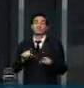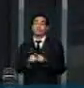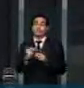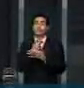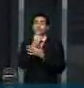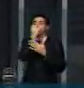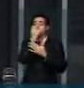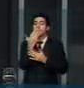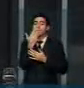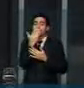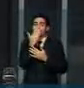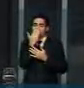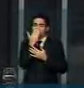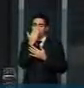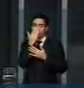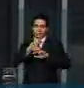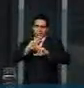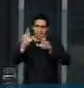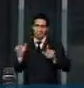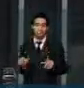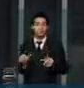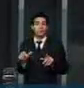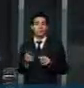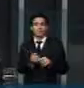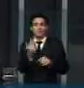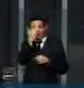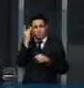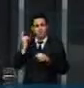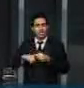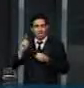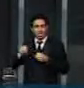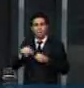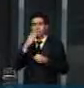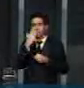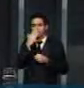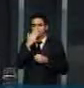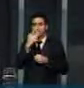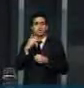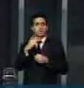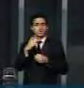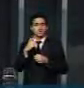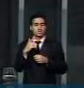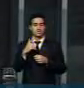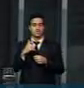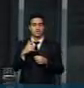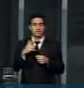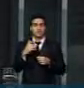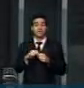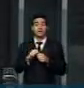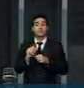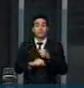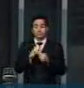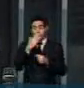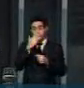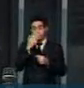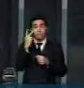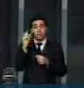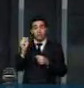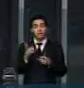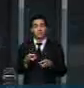prostituição. Sendo que muitas pessoas envolvidas com a prostituição se prostituem para poder manter o